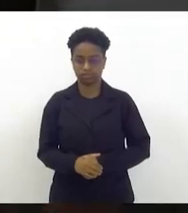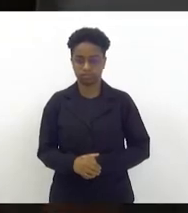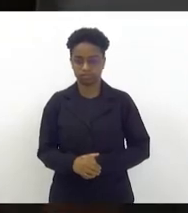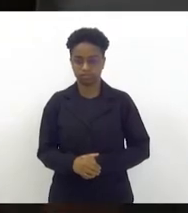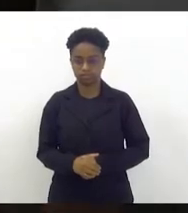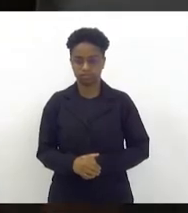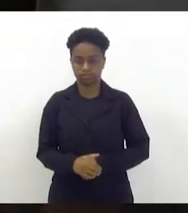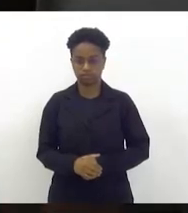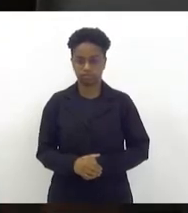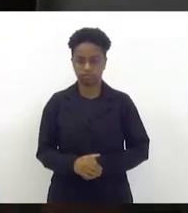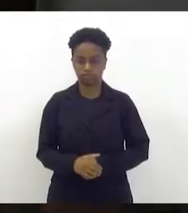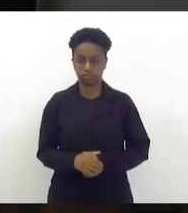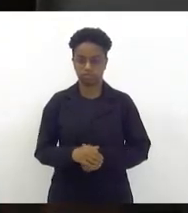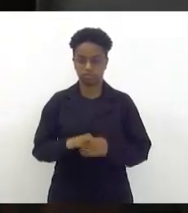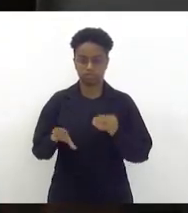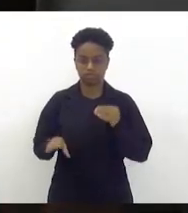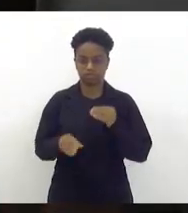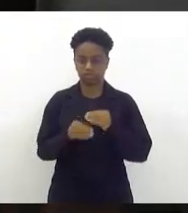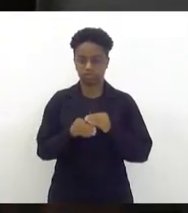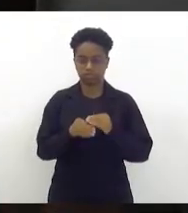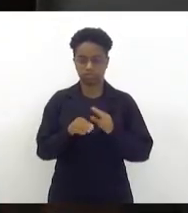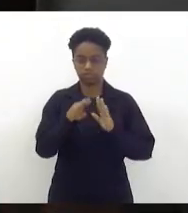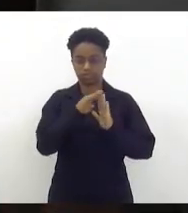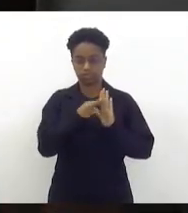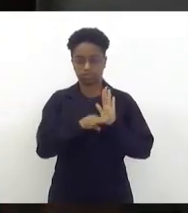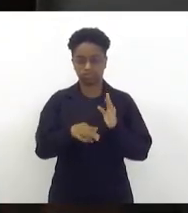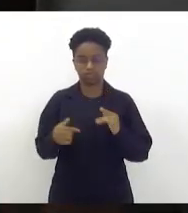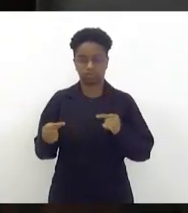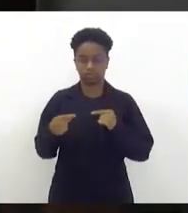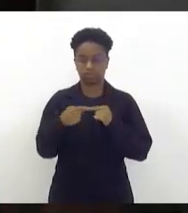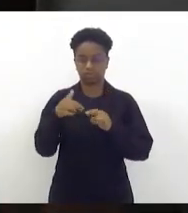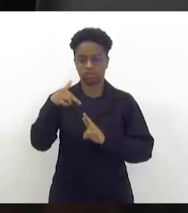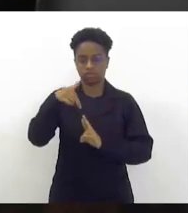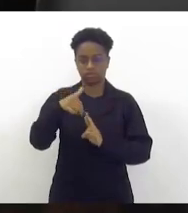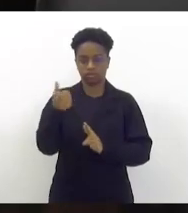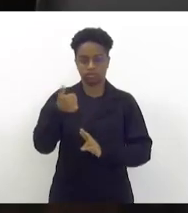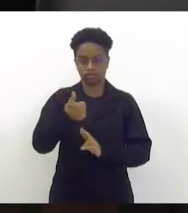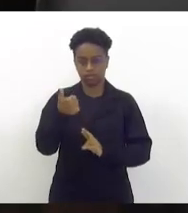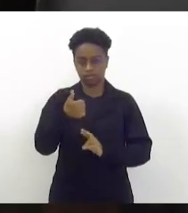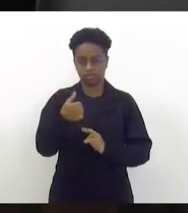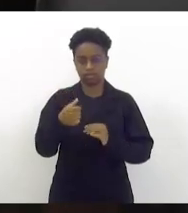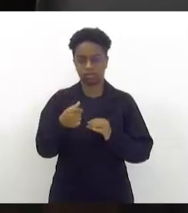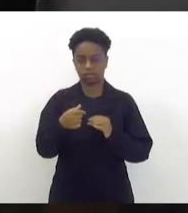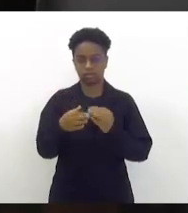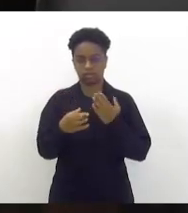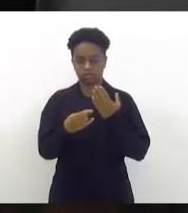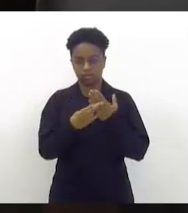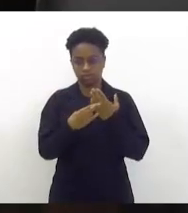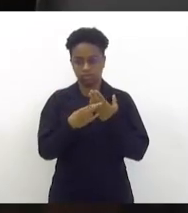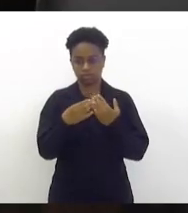Incluídos na ordem do dia, de acordo com o parágrafo 1º do artigo 47 do Regimento Interno, em